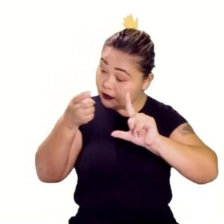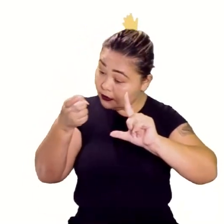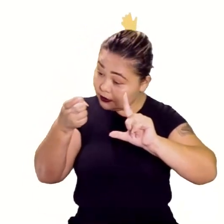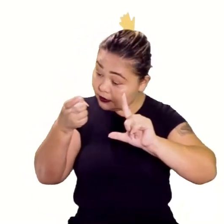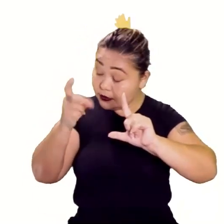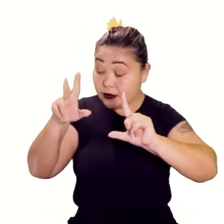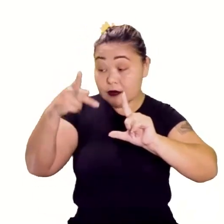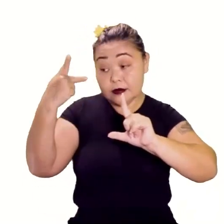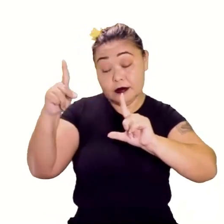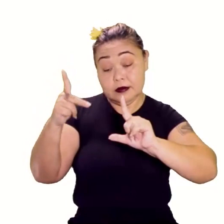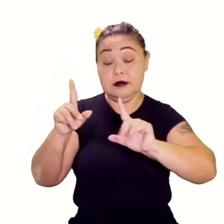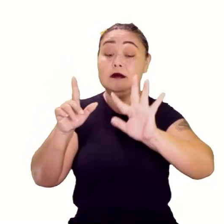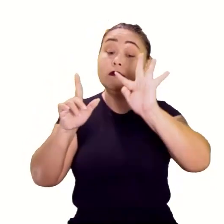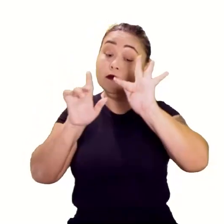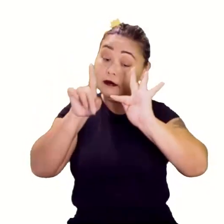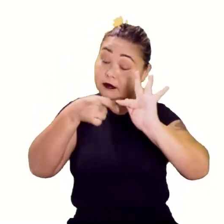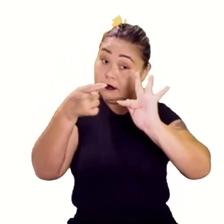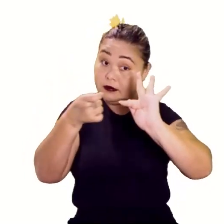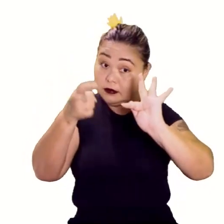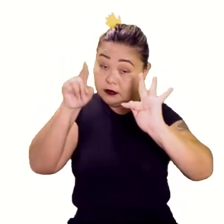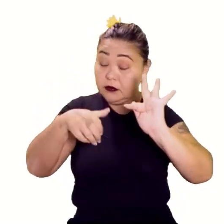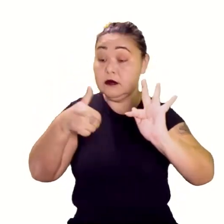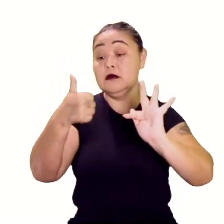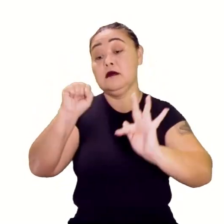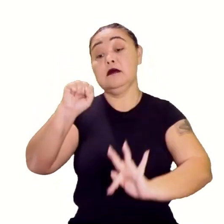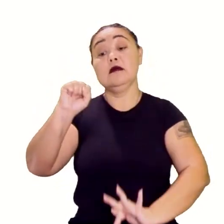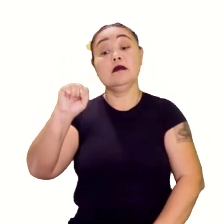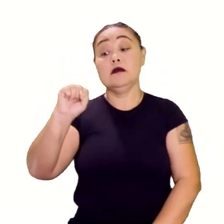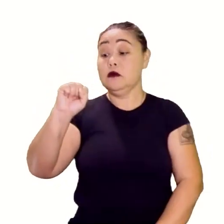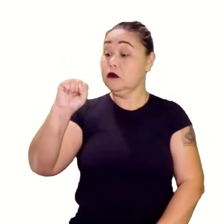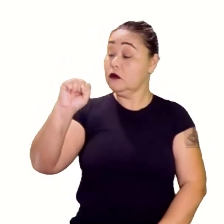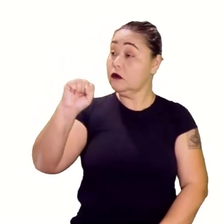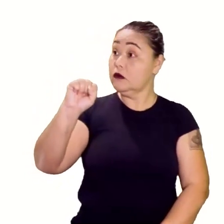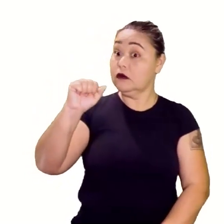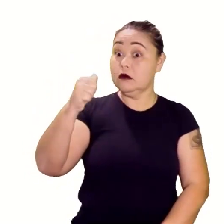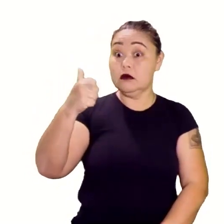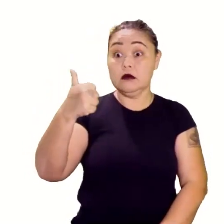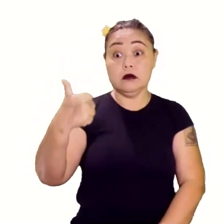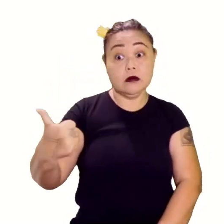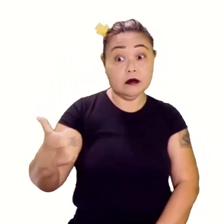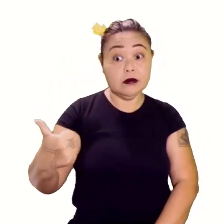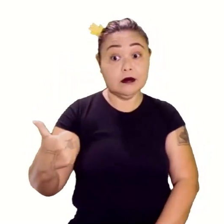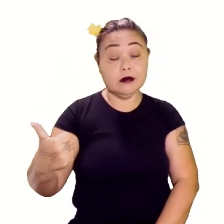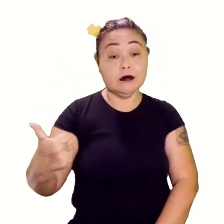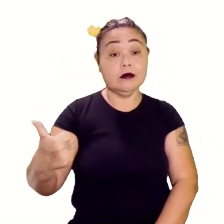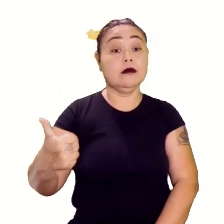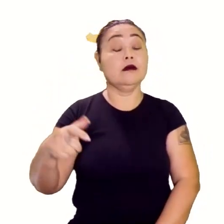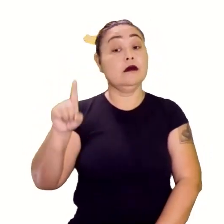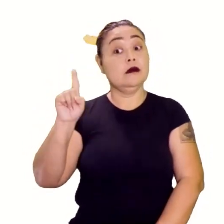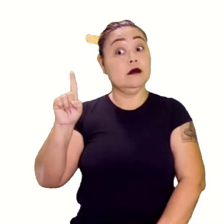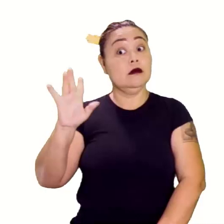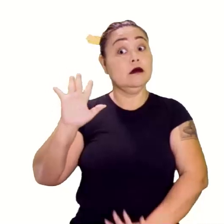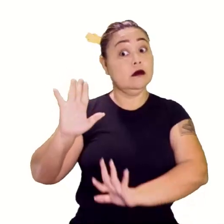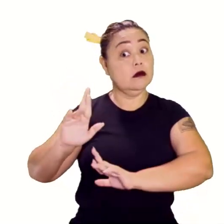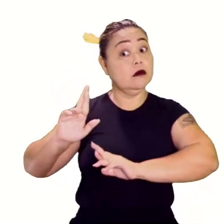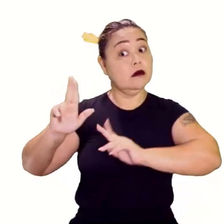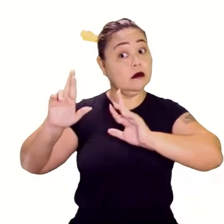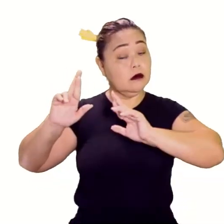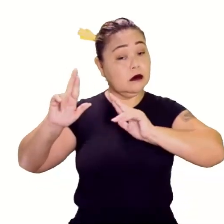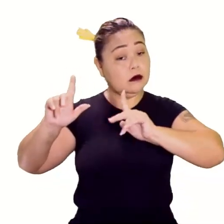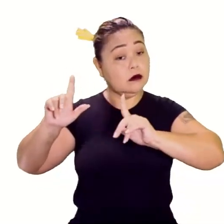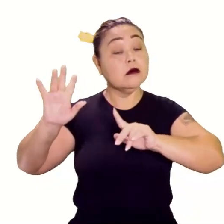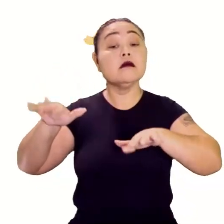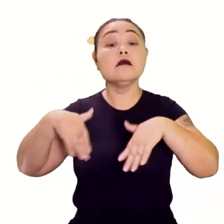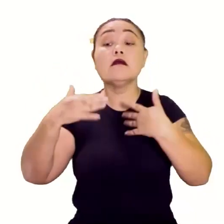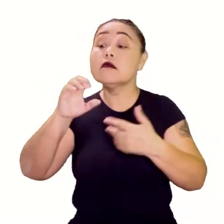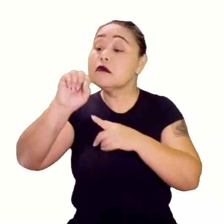x para f de x igual a 81. Epa, epa, opa, agora mudou a história.